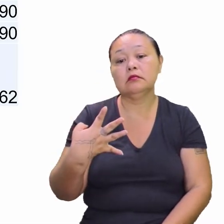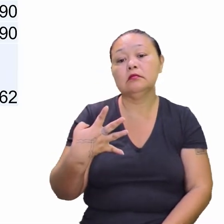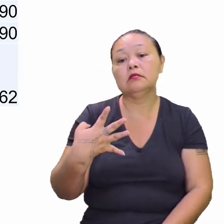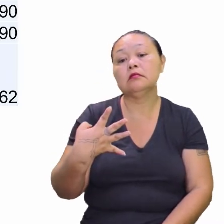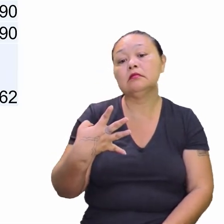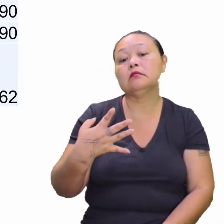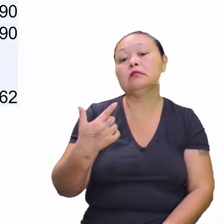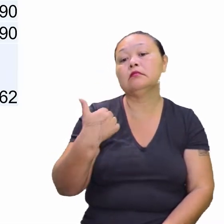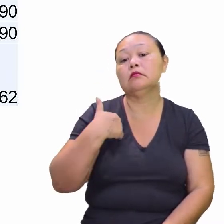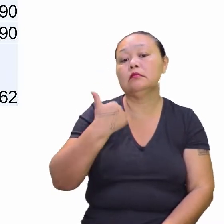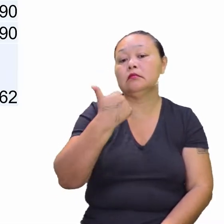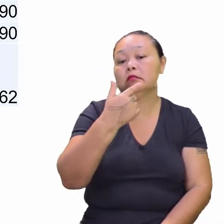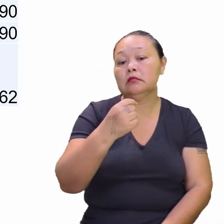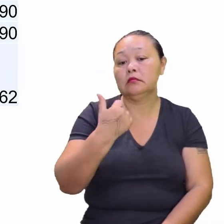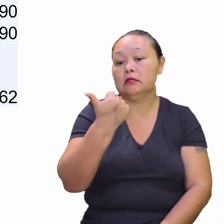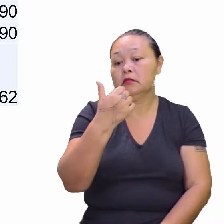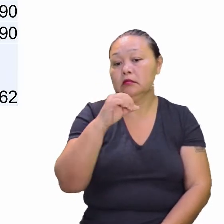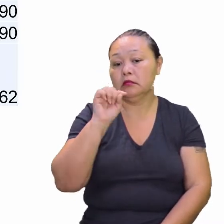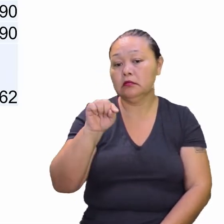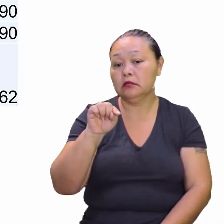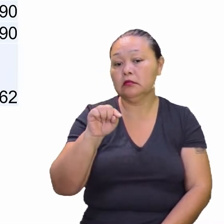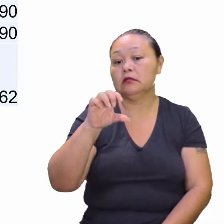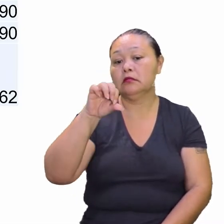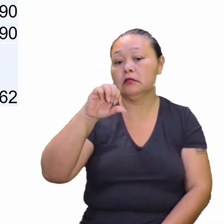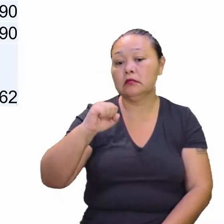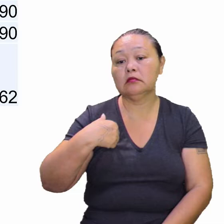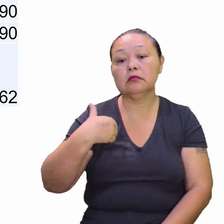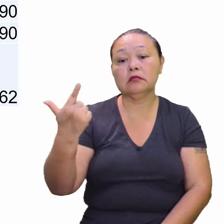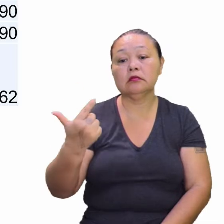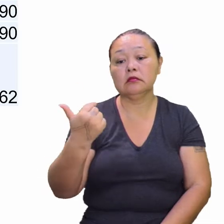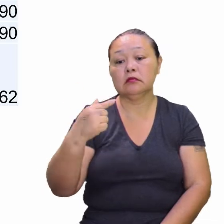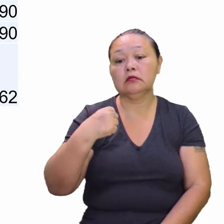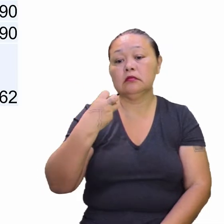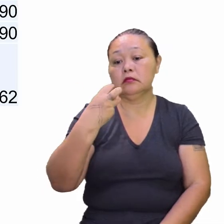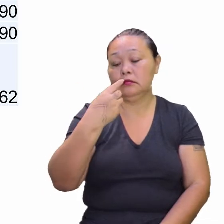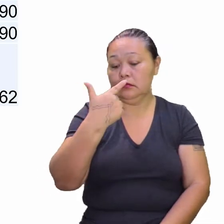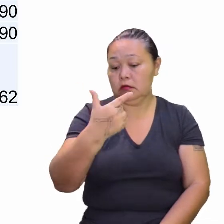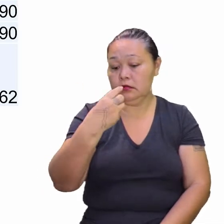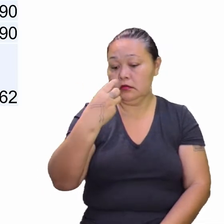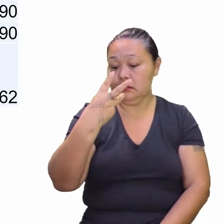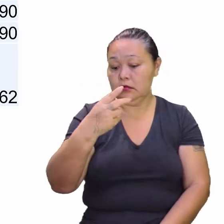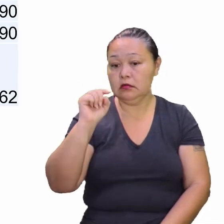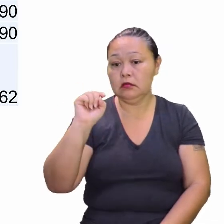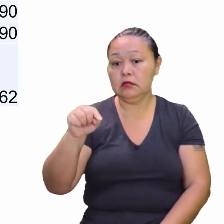3.334,80, 2006, 10.987 e 2017,